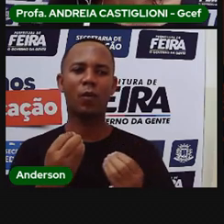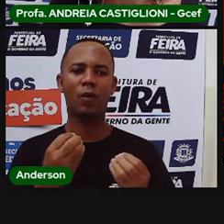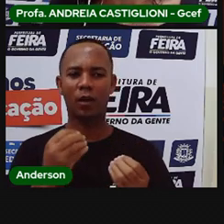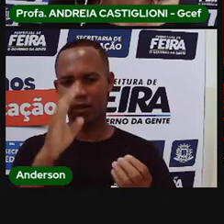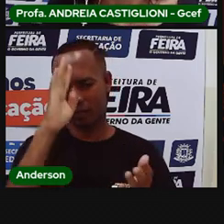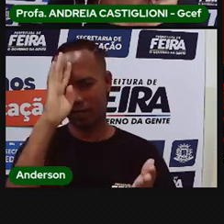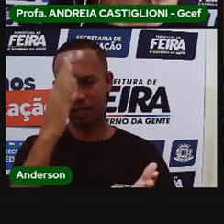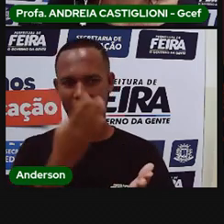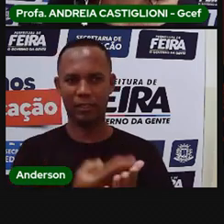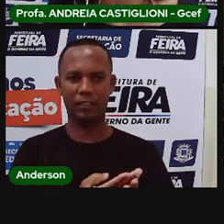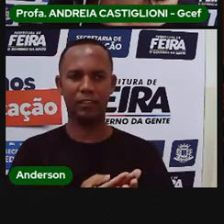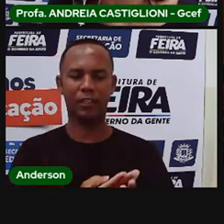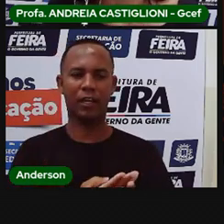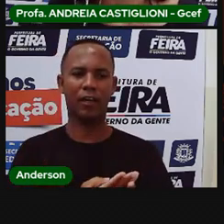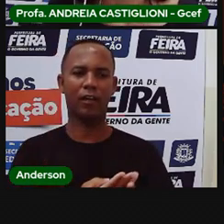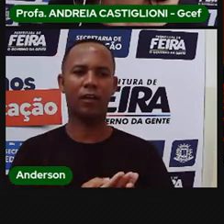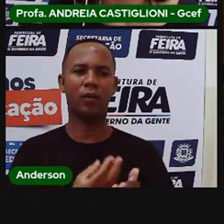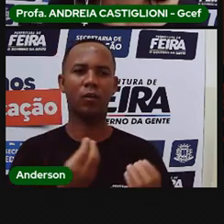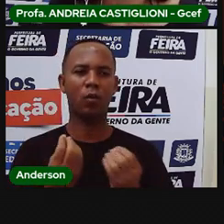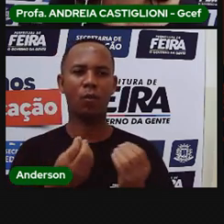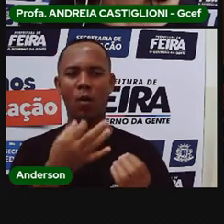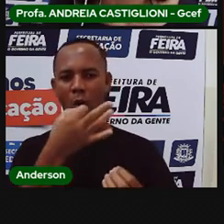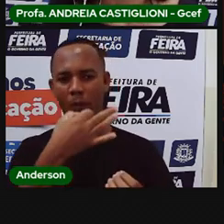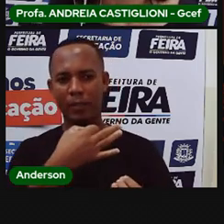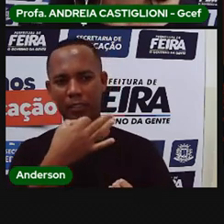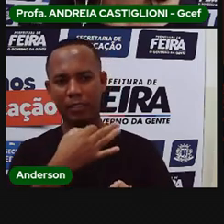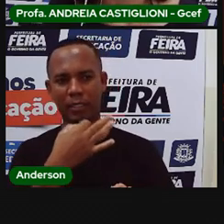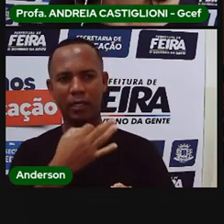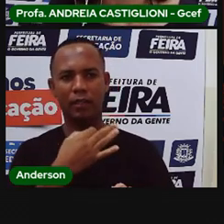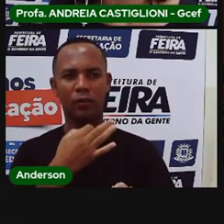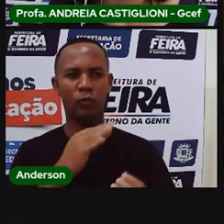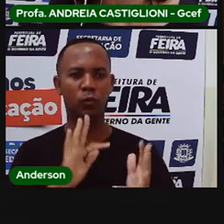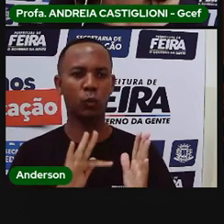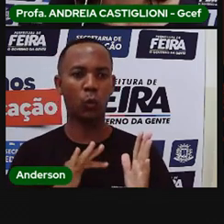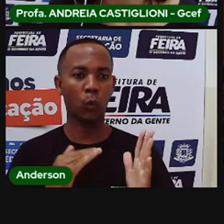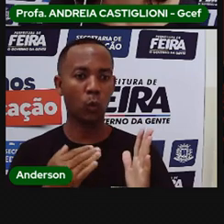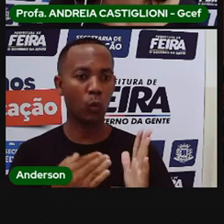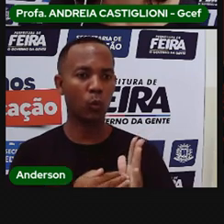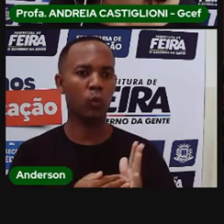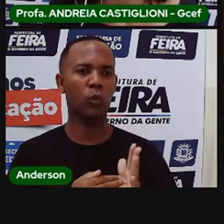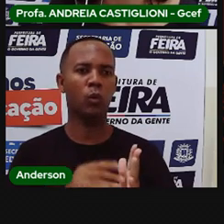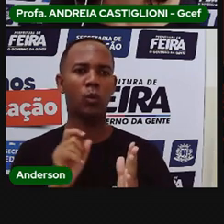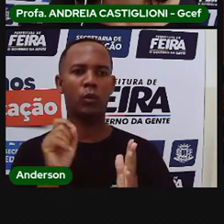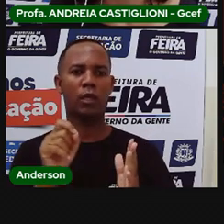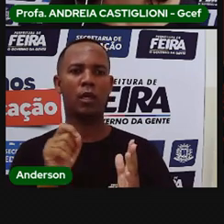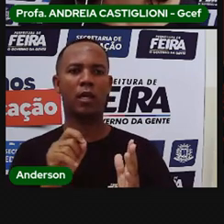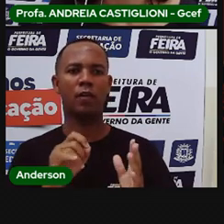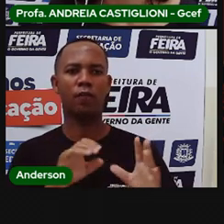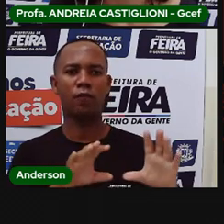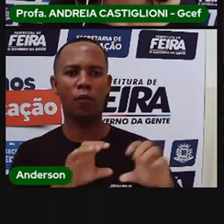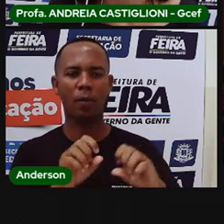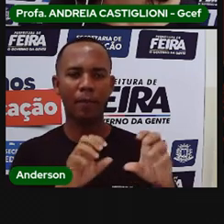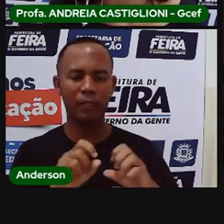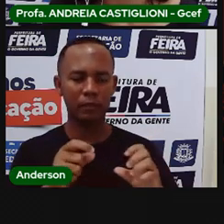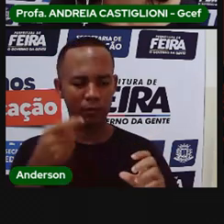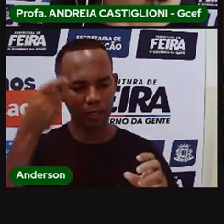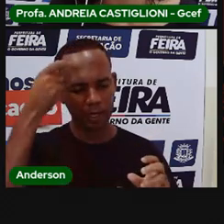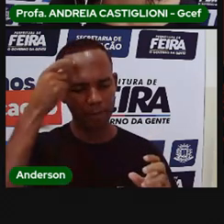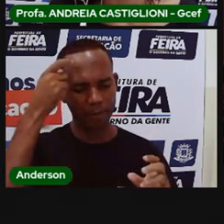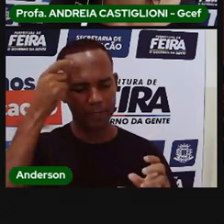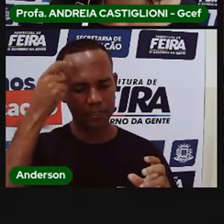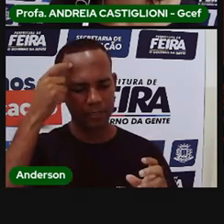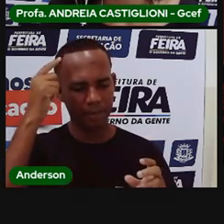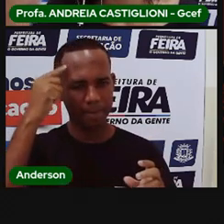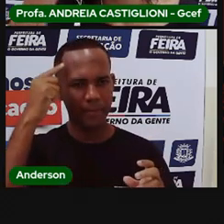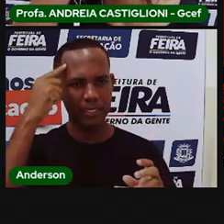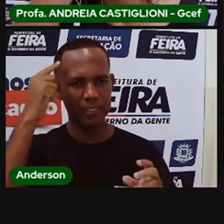que você acredita? A sua opinião. Né? Tudo isso vai formando também a sua personalidade,